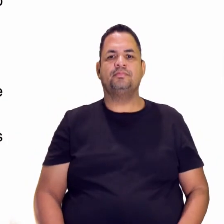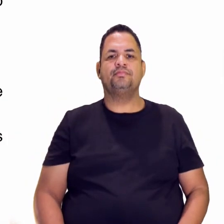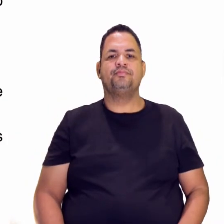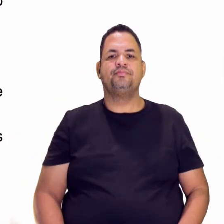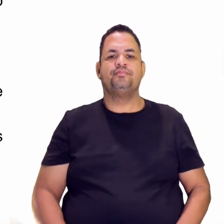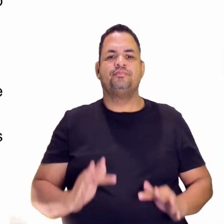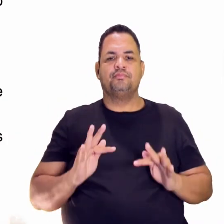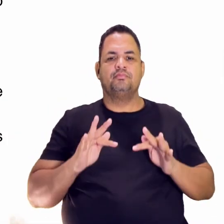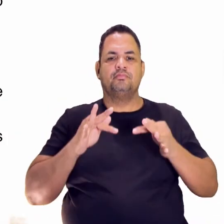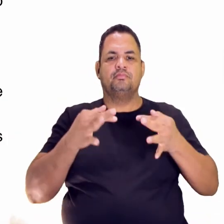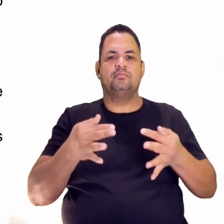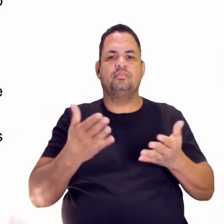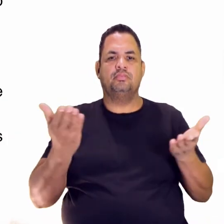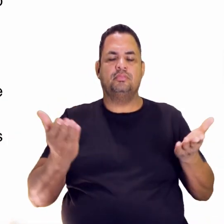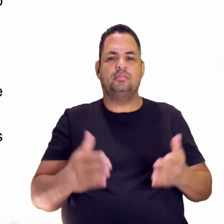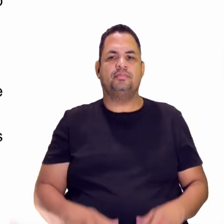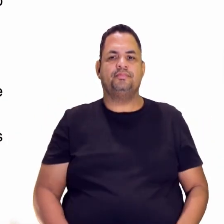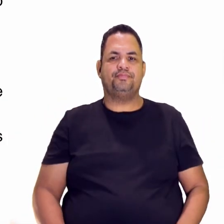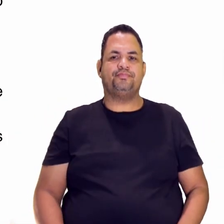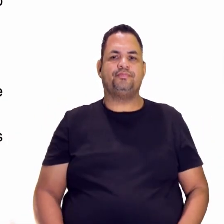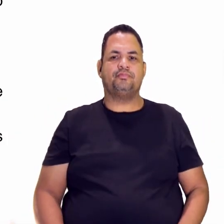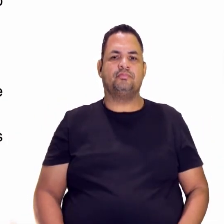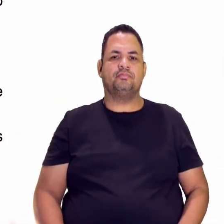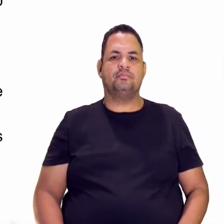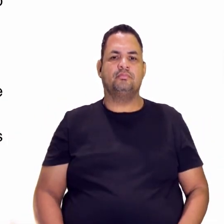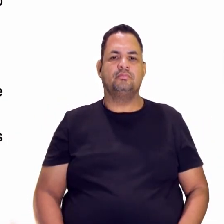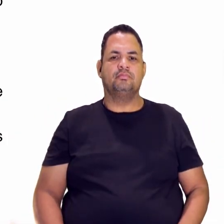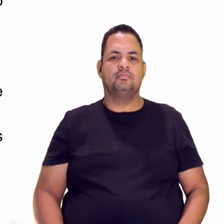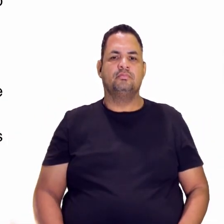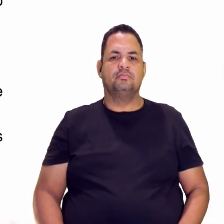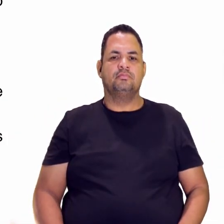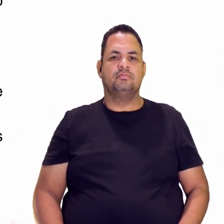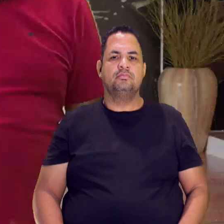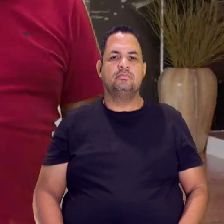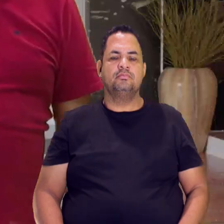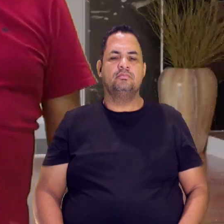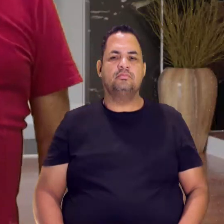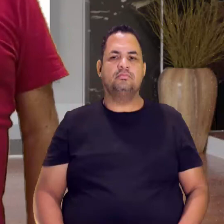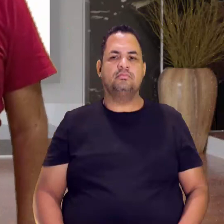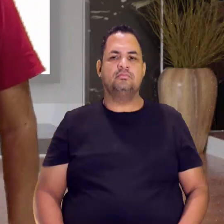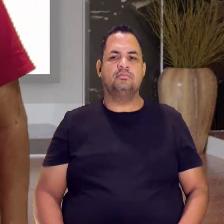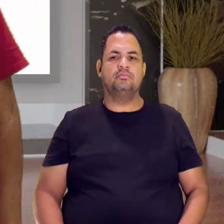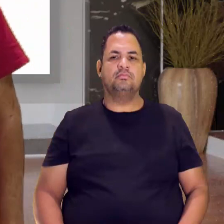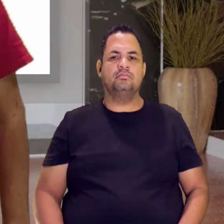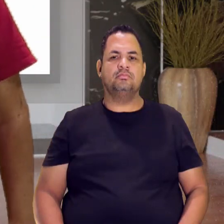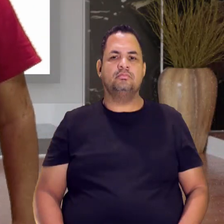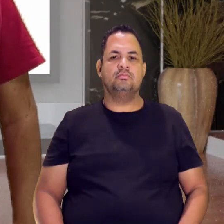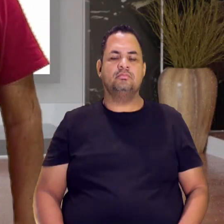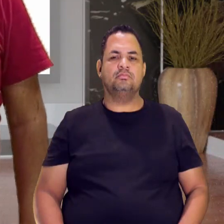Então, chegamos aqui ao final da nossa aula. Vamos